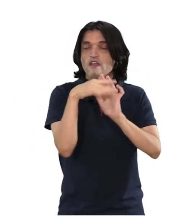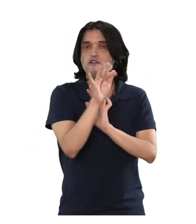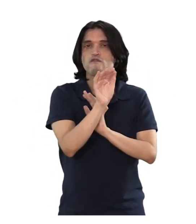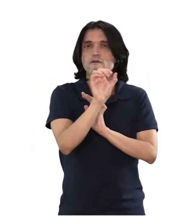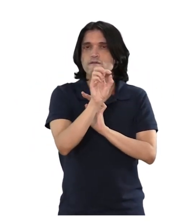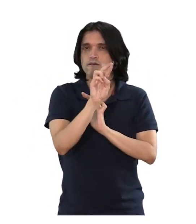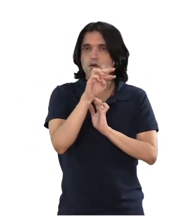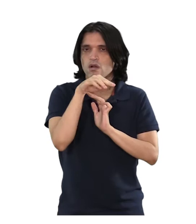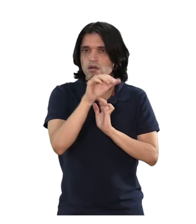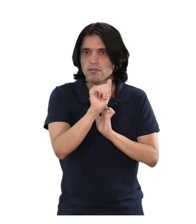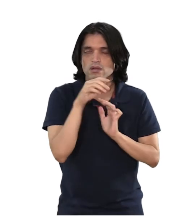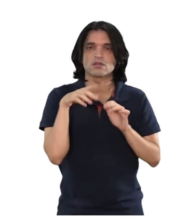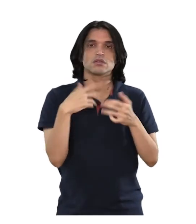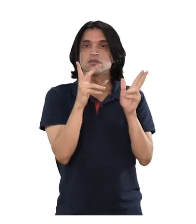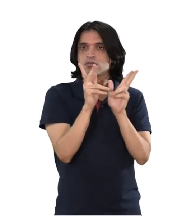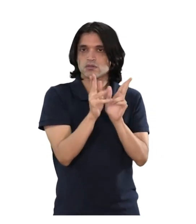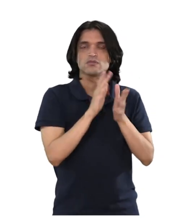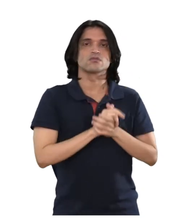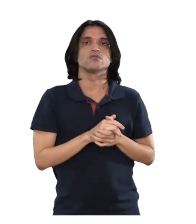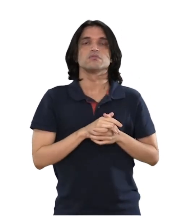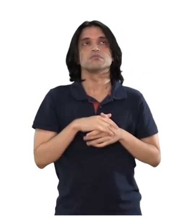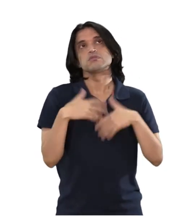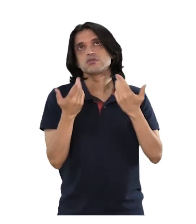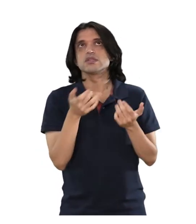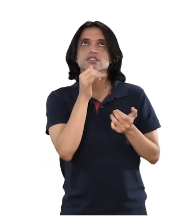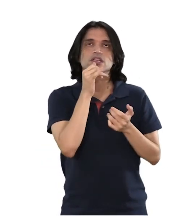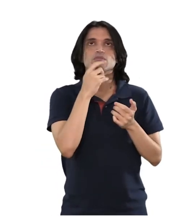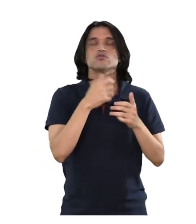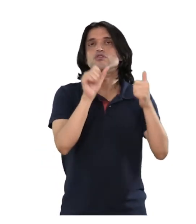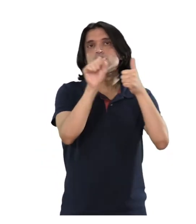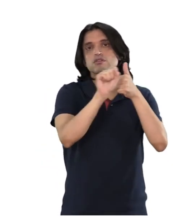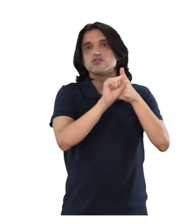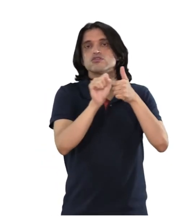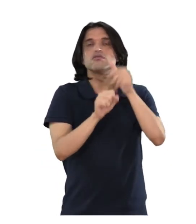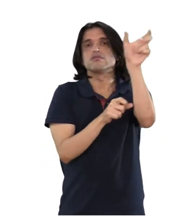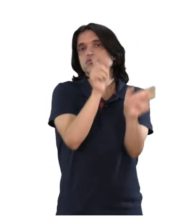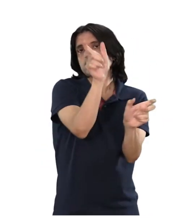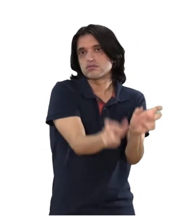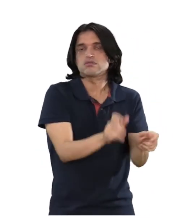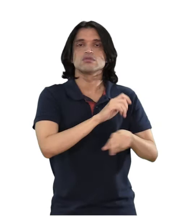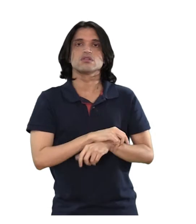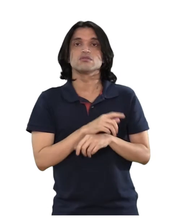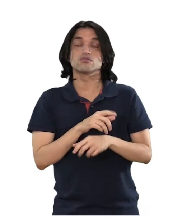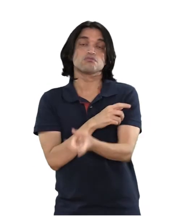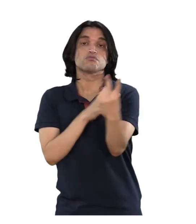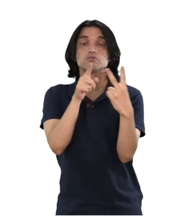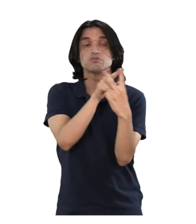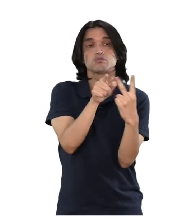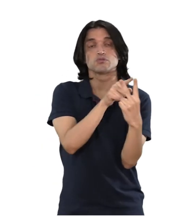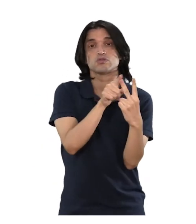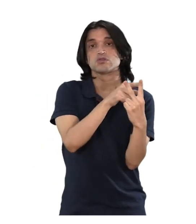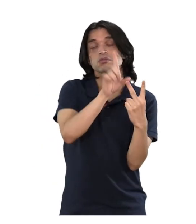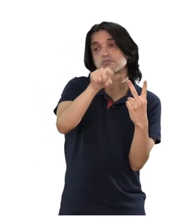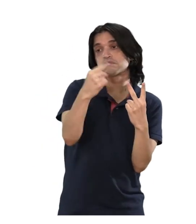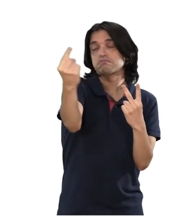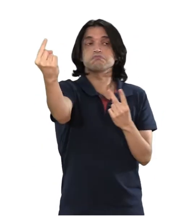disso, elas têm a função de conectar duas orações independentes, isto é, cuja compreensão do sentido de uma dispensa